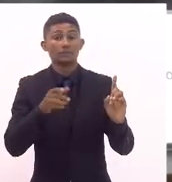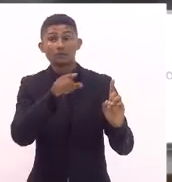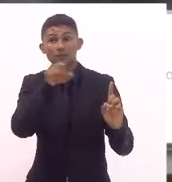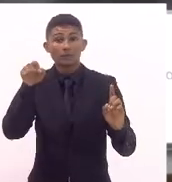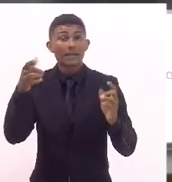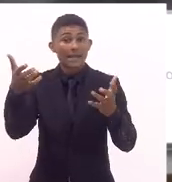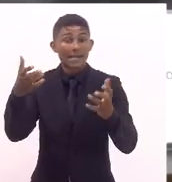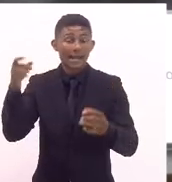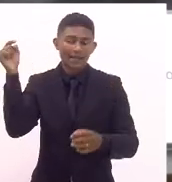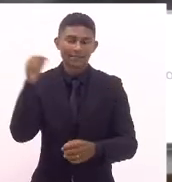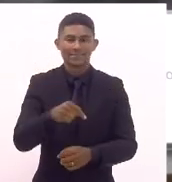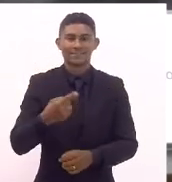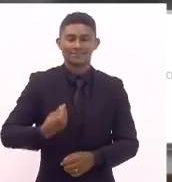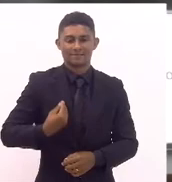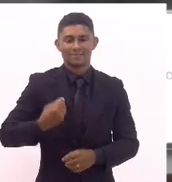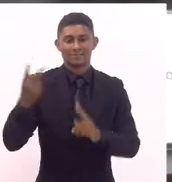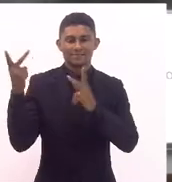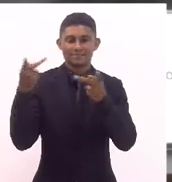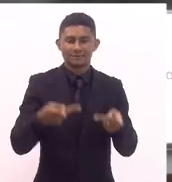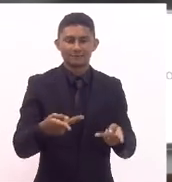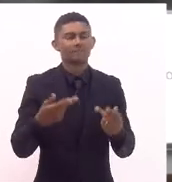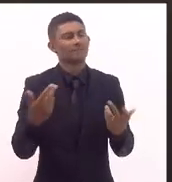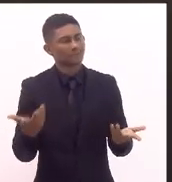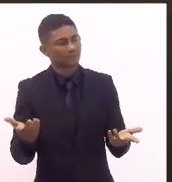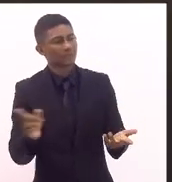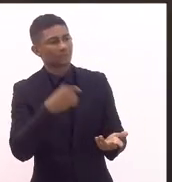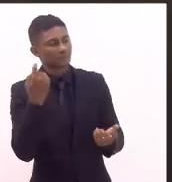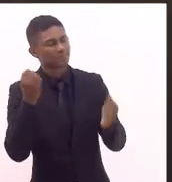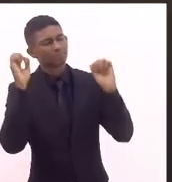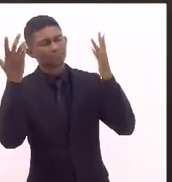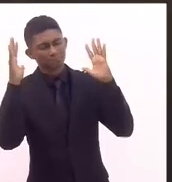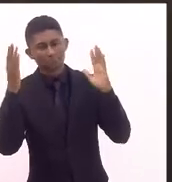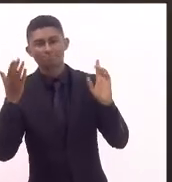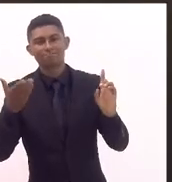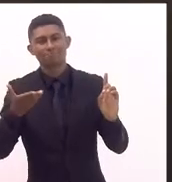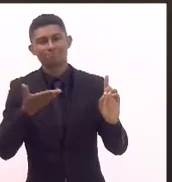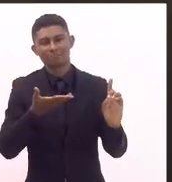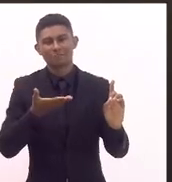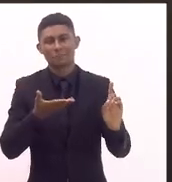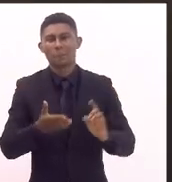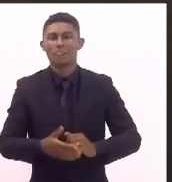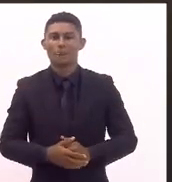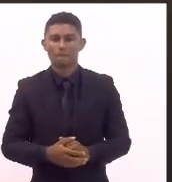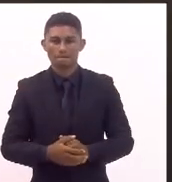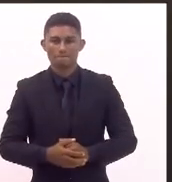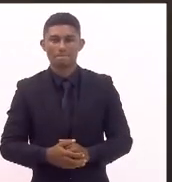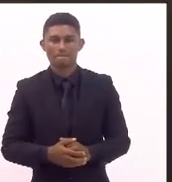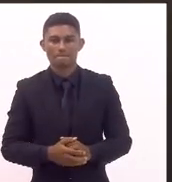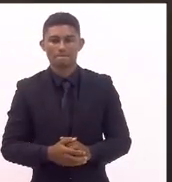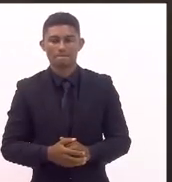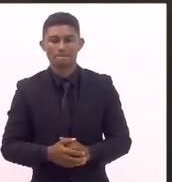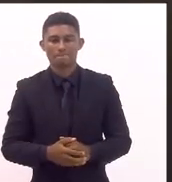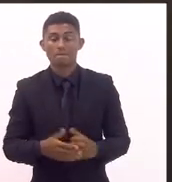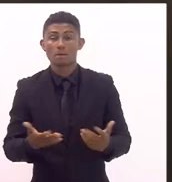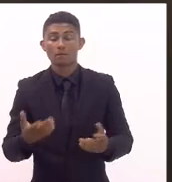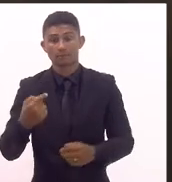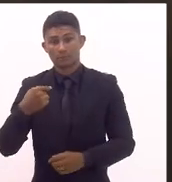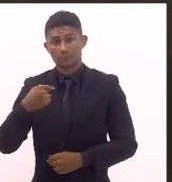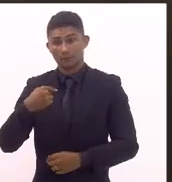gostariam de estar todas aqui então receba essa energia do país todo eu